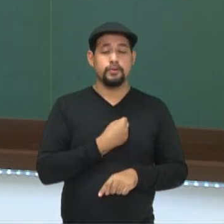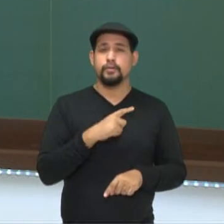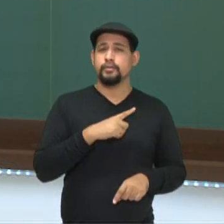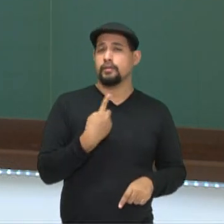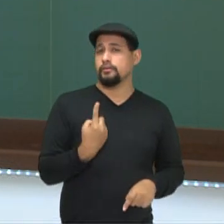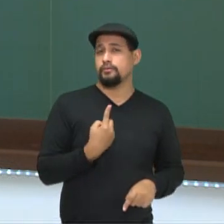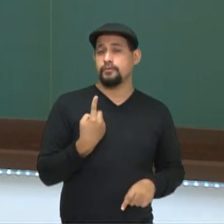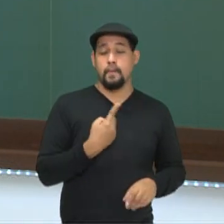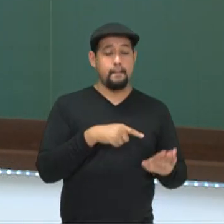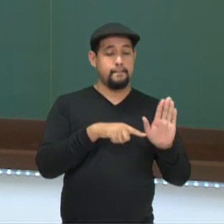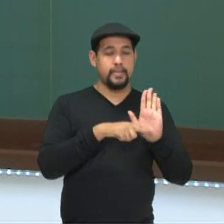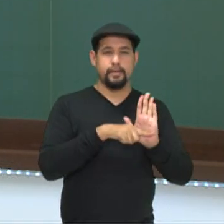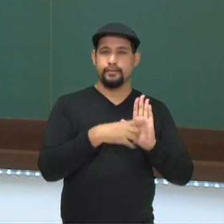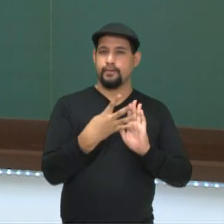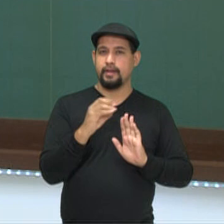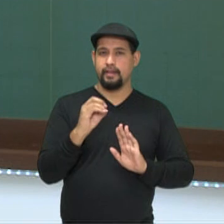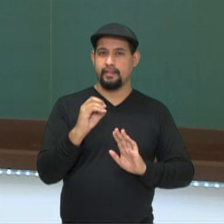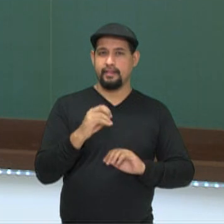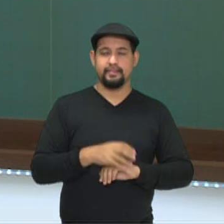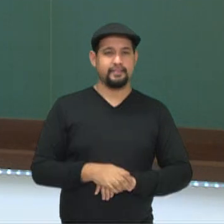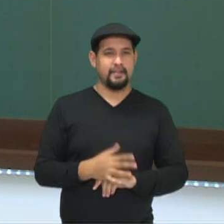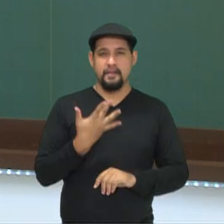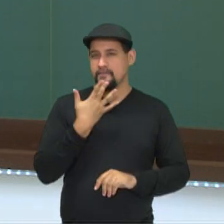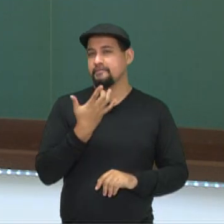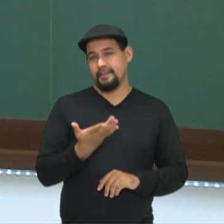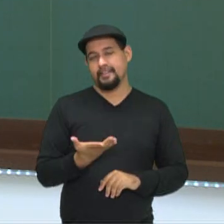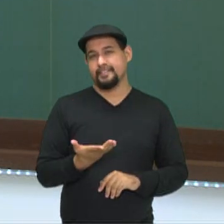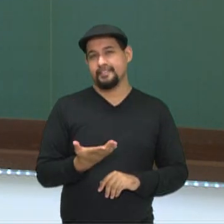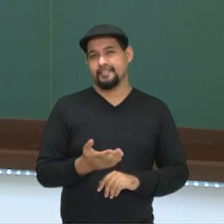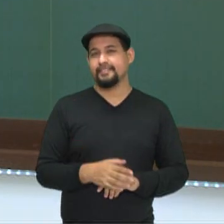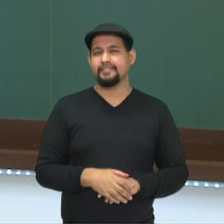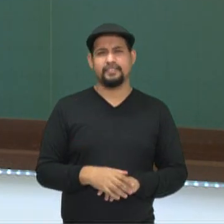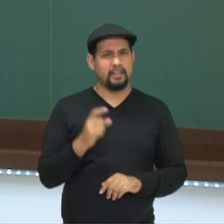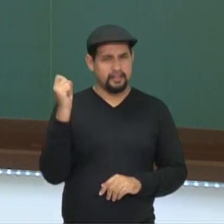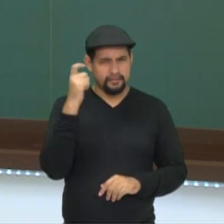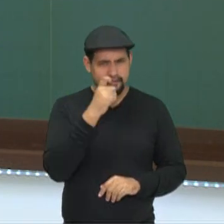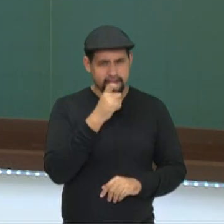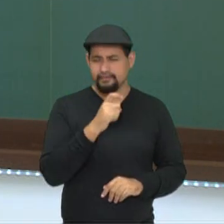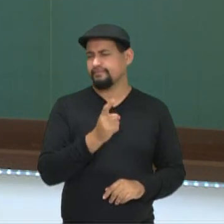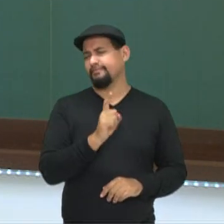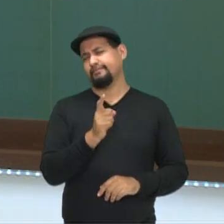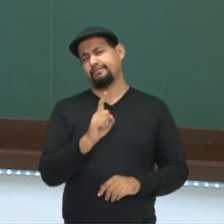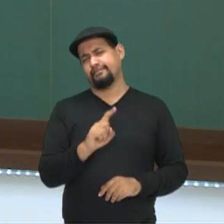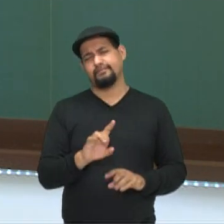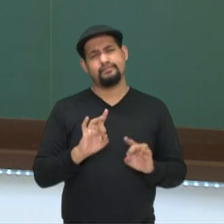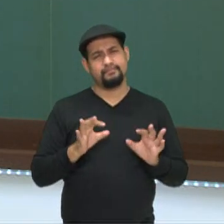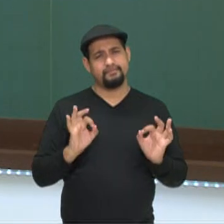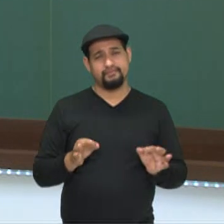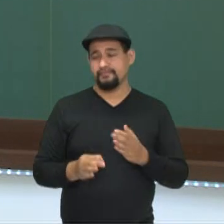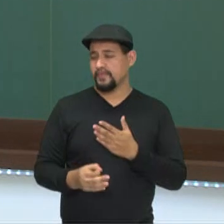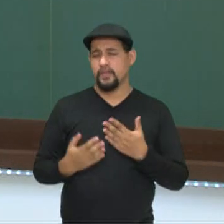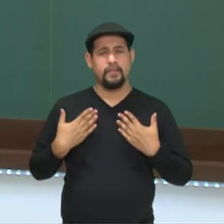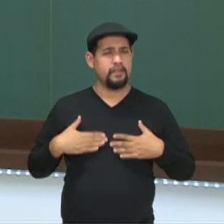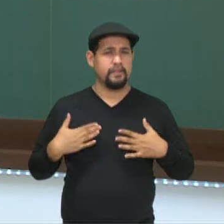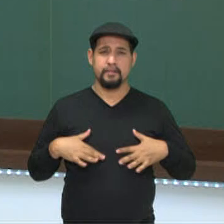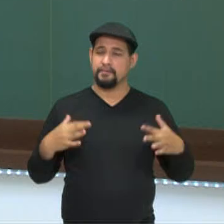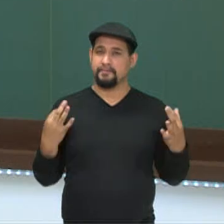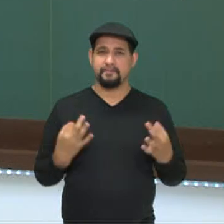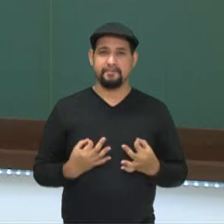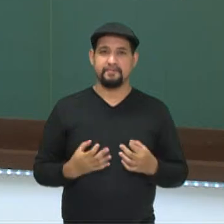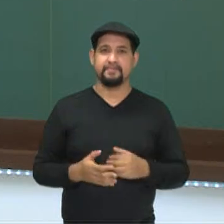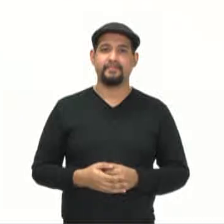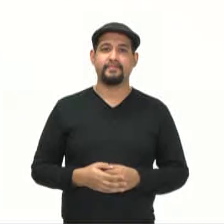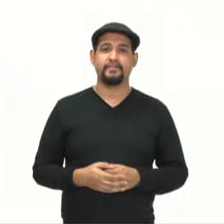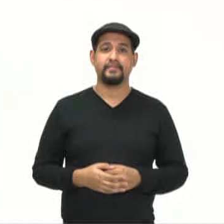sozinho, menos 40. Fácil, né? Vai ficar difícil? Não vai, é isso mesmo, bem tranquilo.